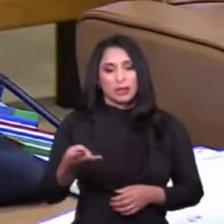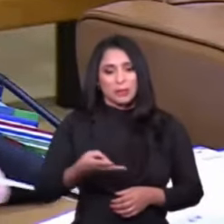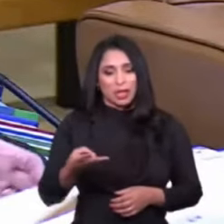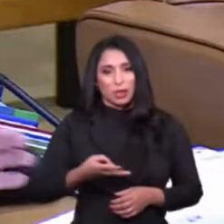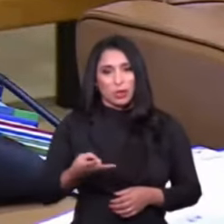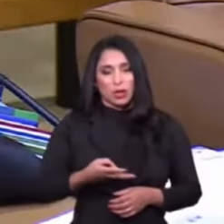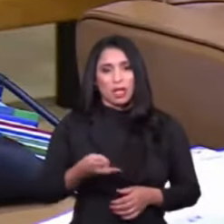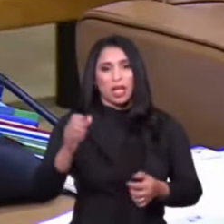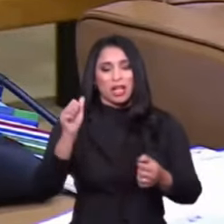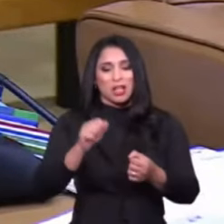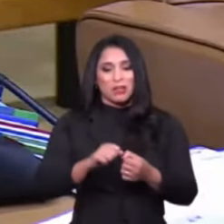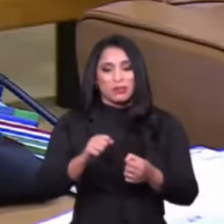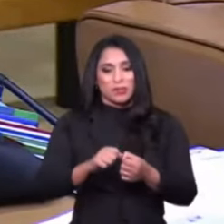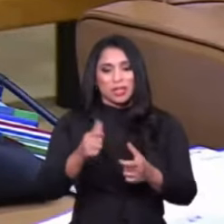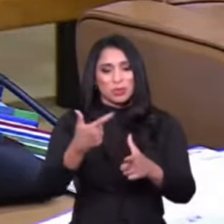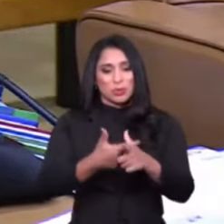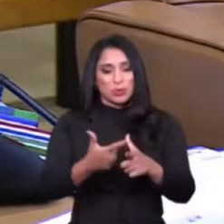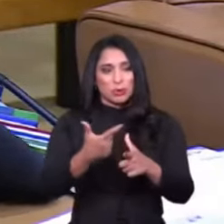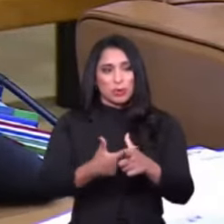quadruplicaram.